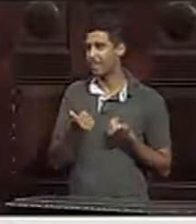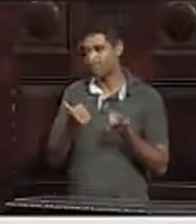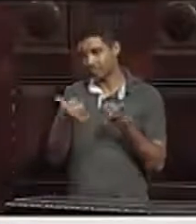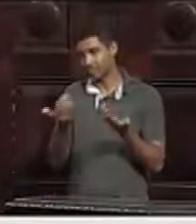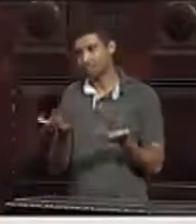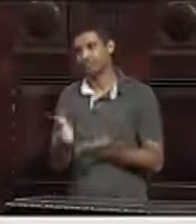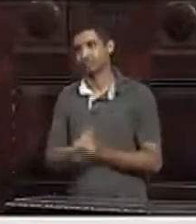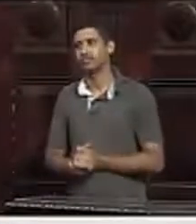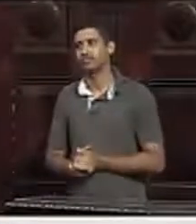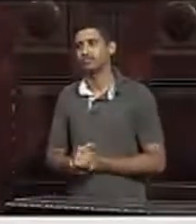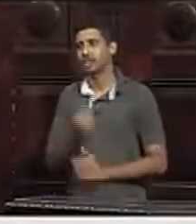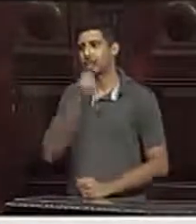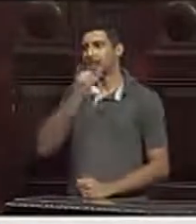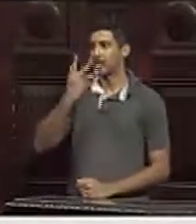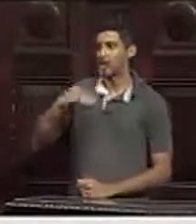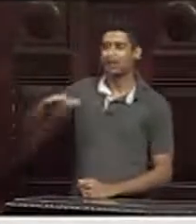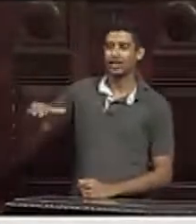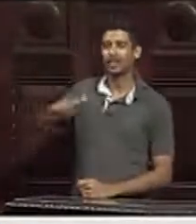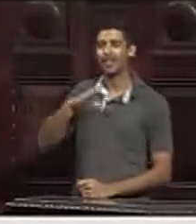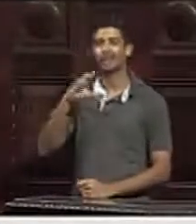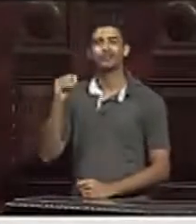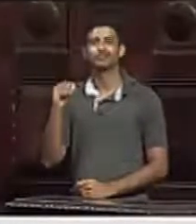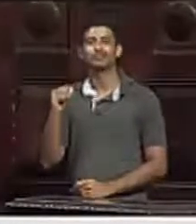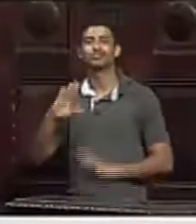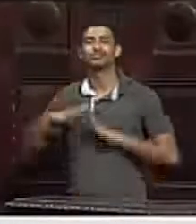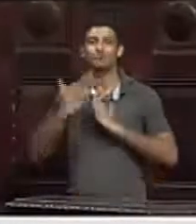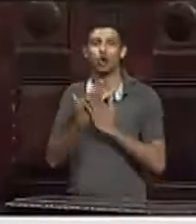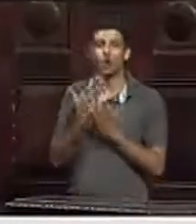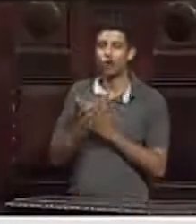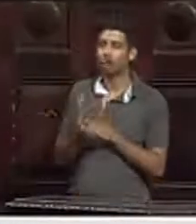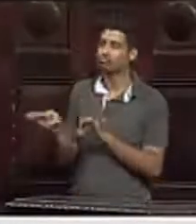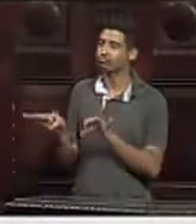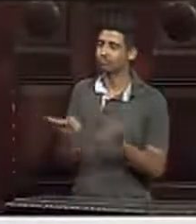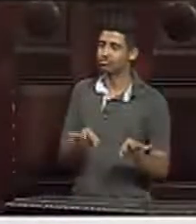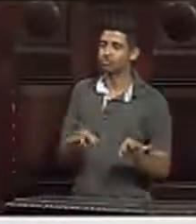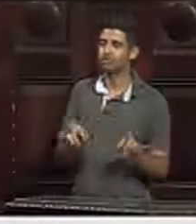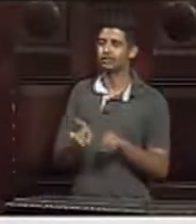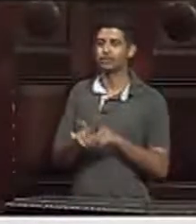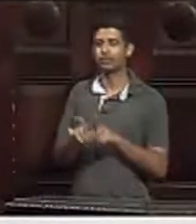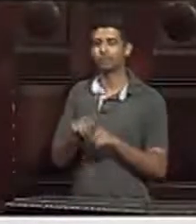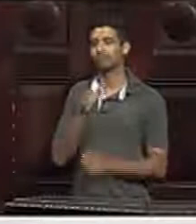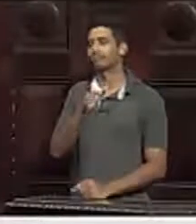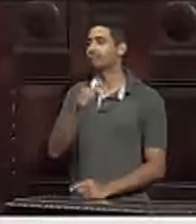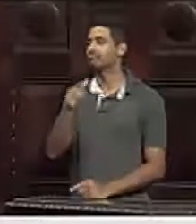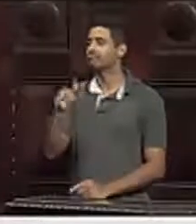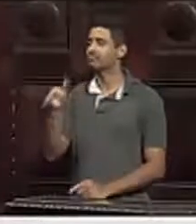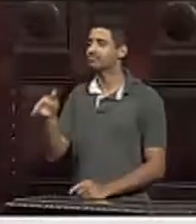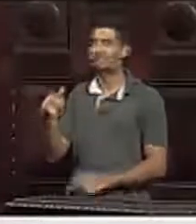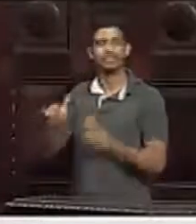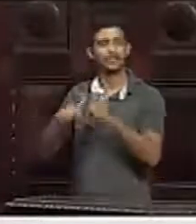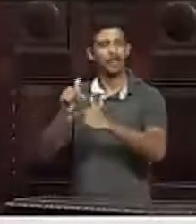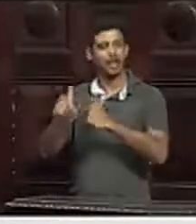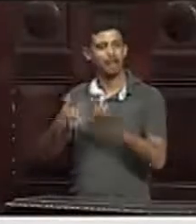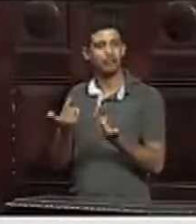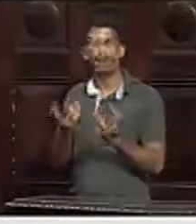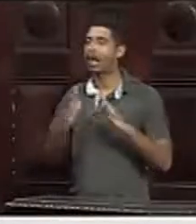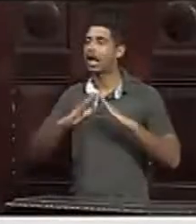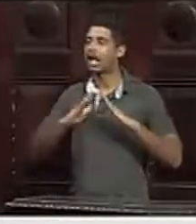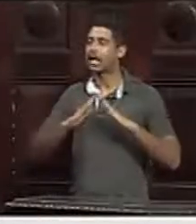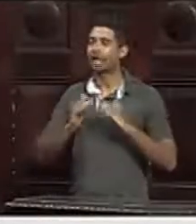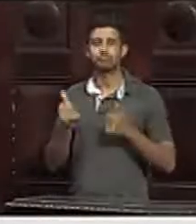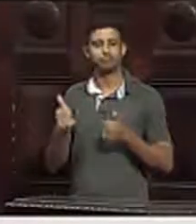todas as crianças e adolescentes na escola, caminhar para o pleno emprego, habitações